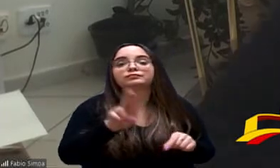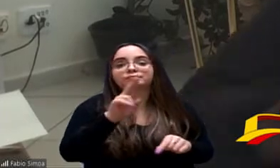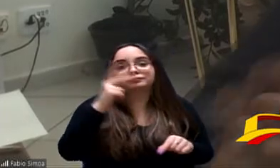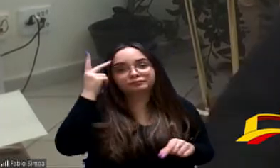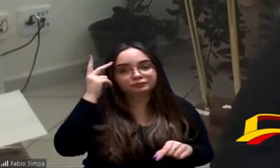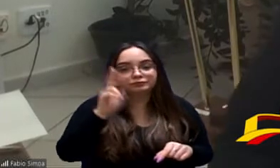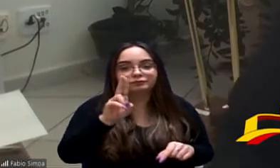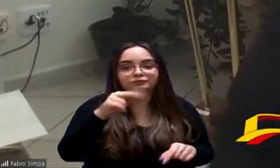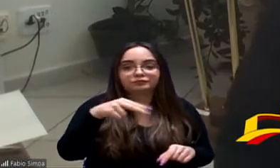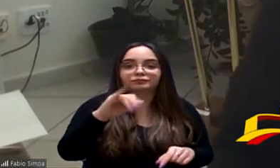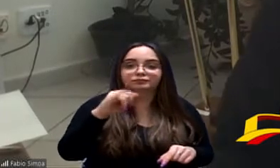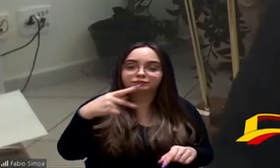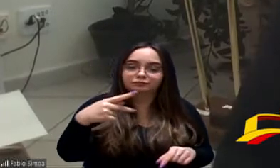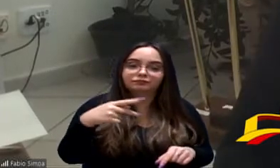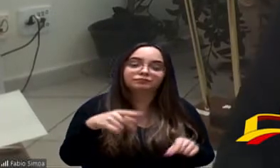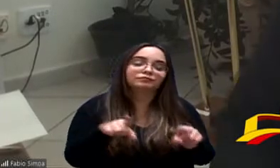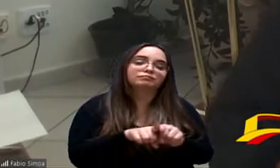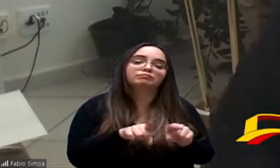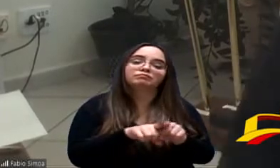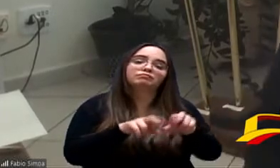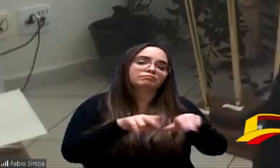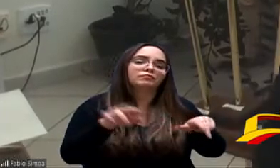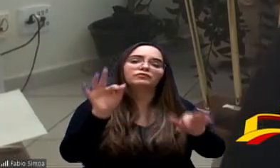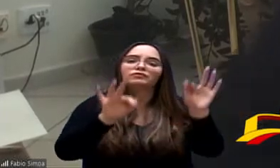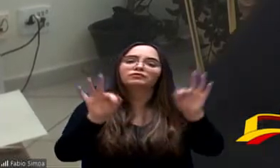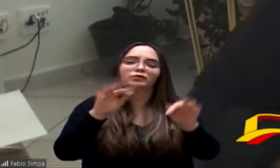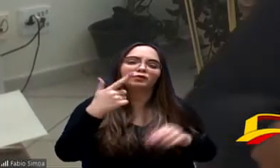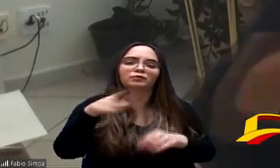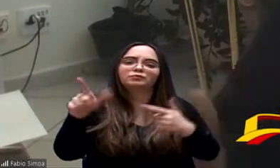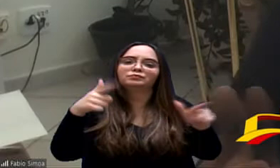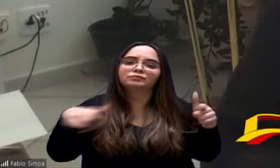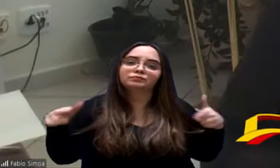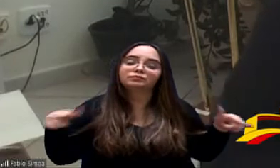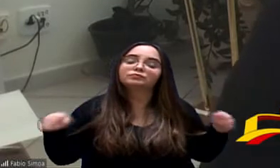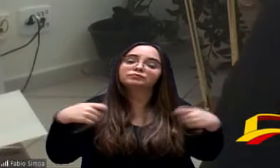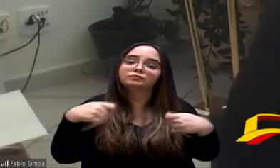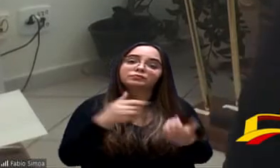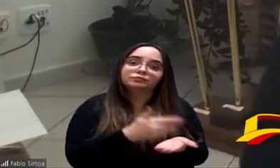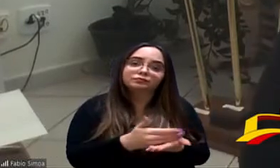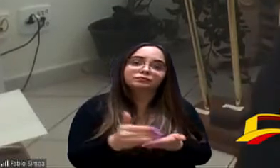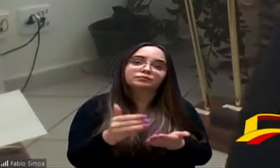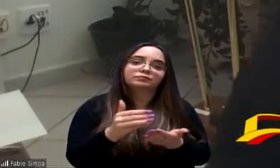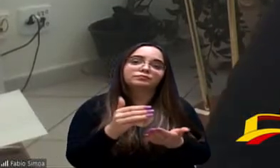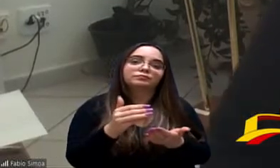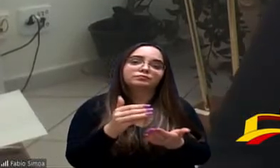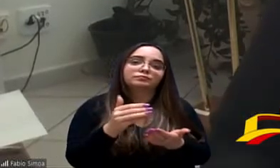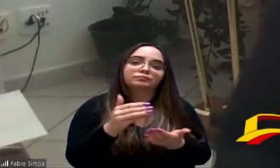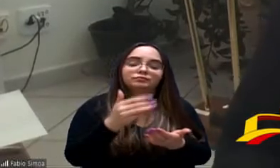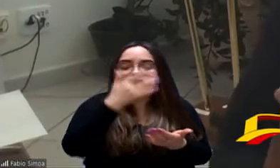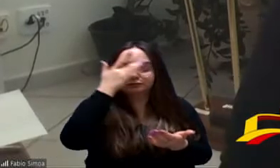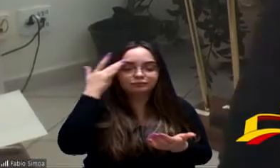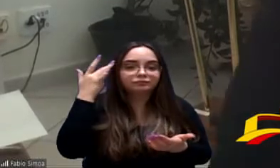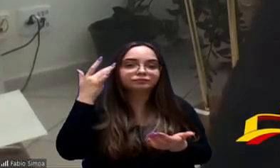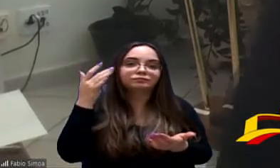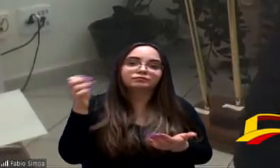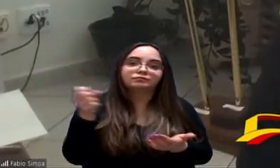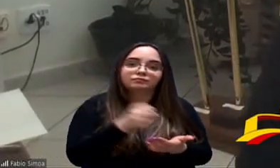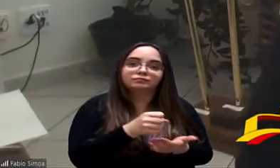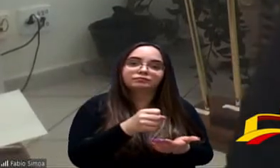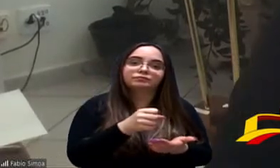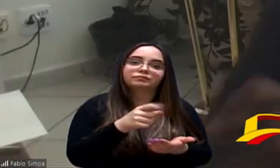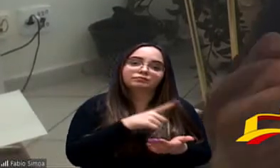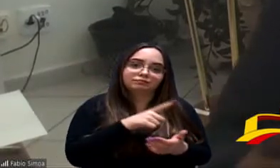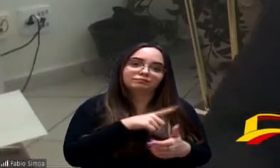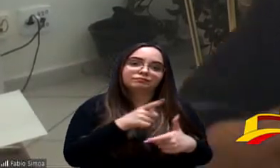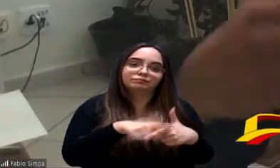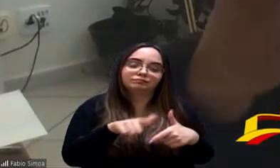também outras universidades tenham essa iniciativa para fazer, né, trazer a população que tem esse problema, né, no